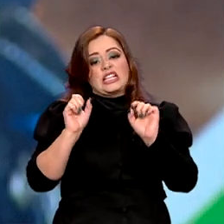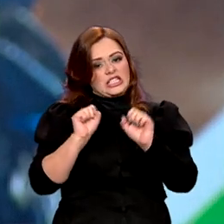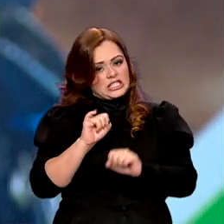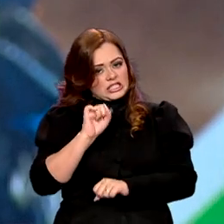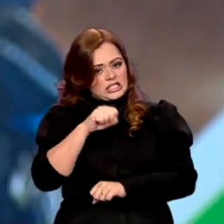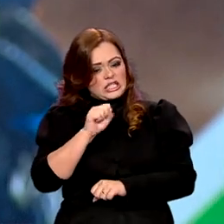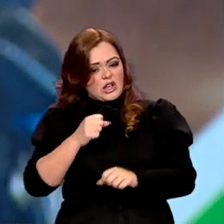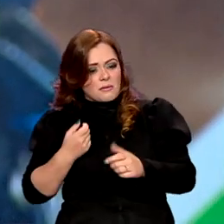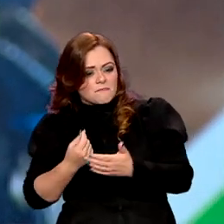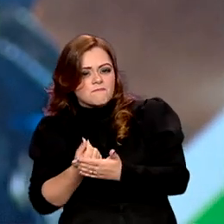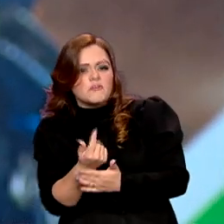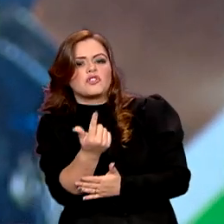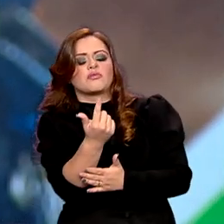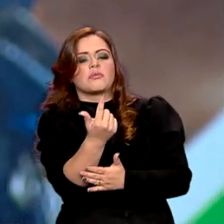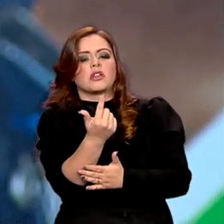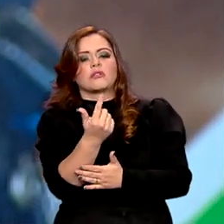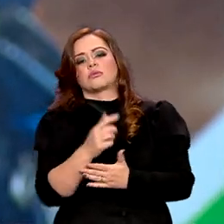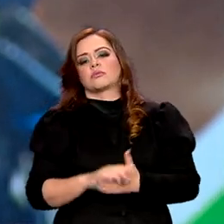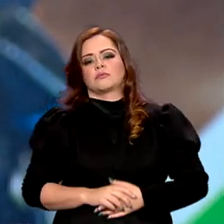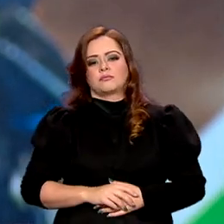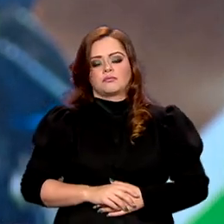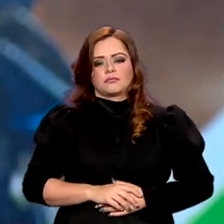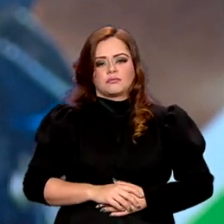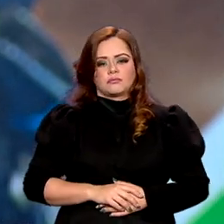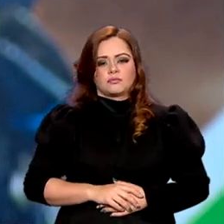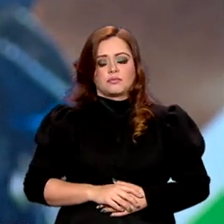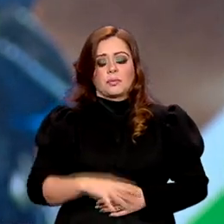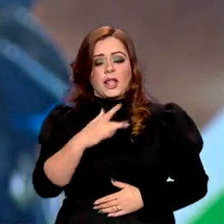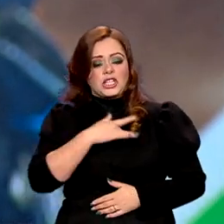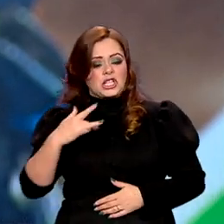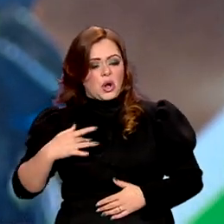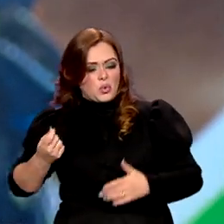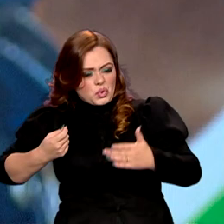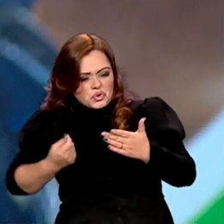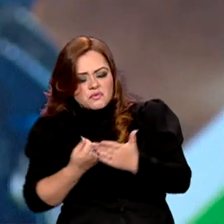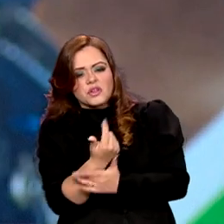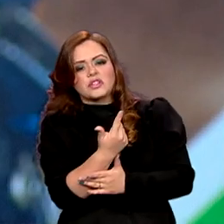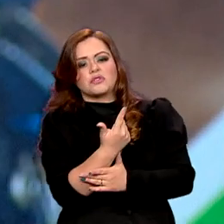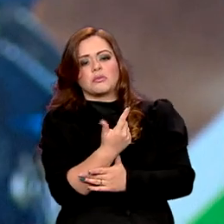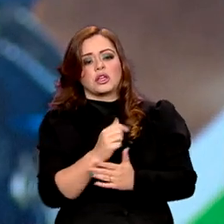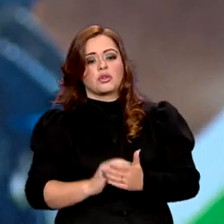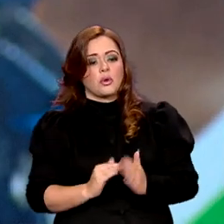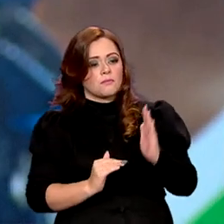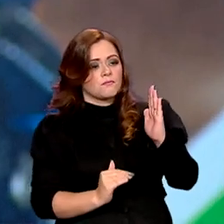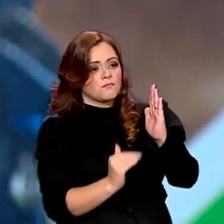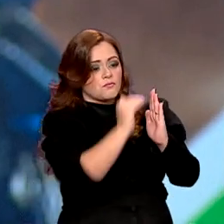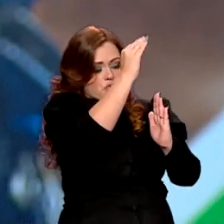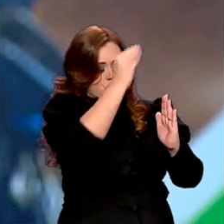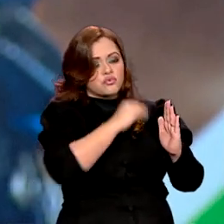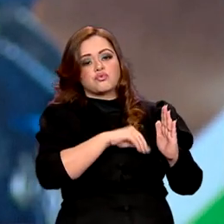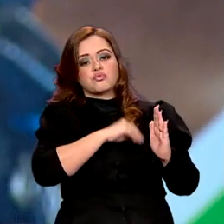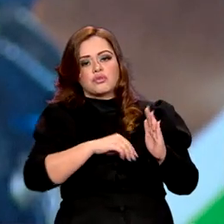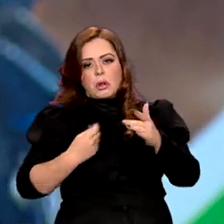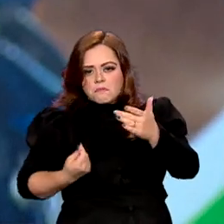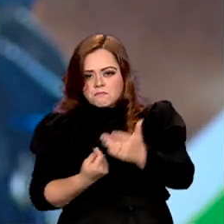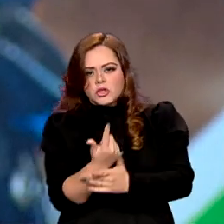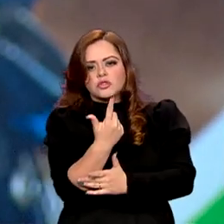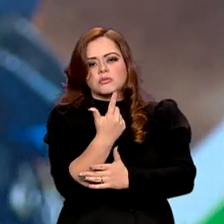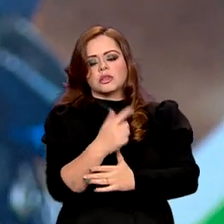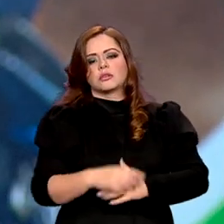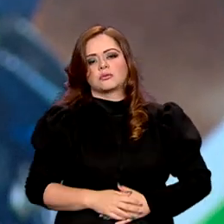saúde não é gasto, é investimento. No meu governo, aumentar o salário mínimo não é gasto, é